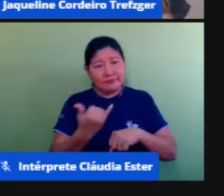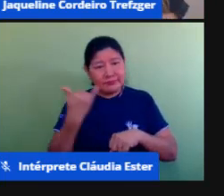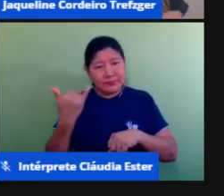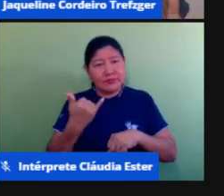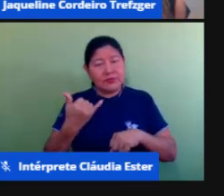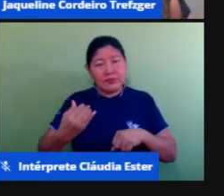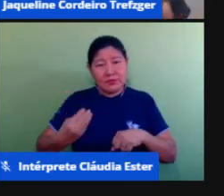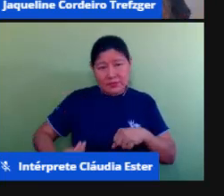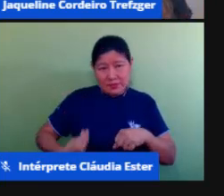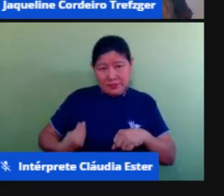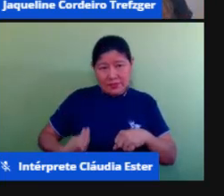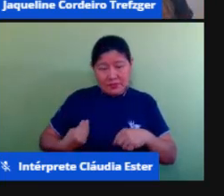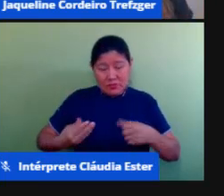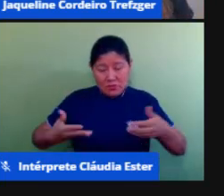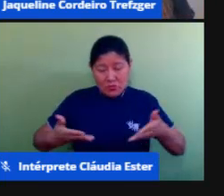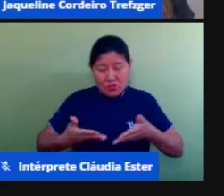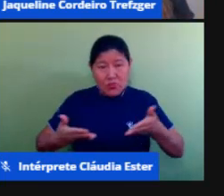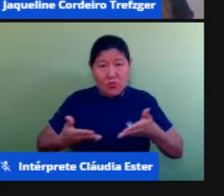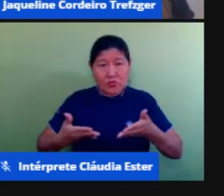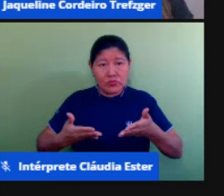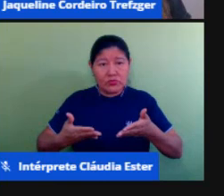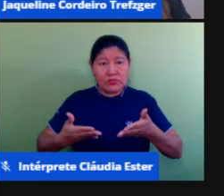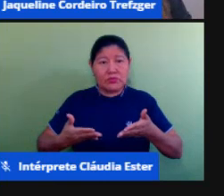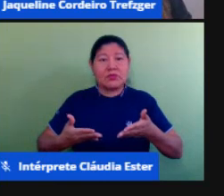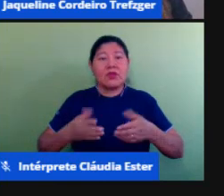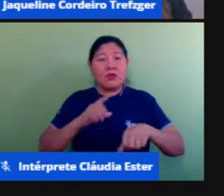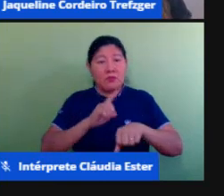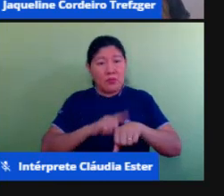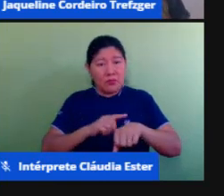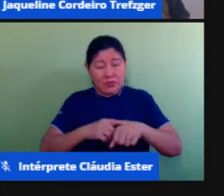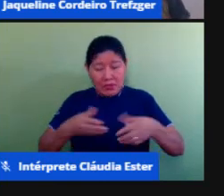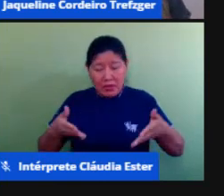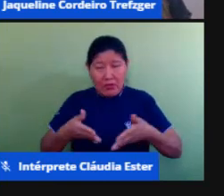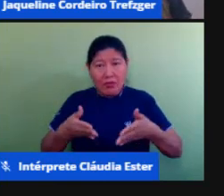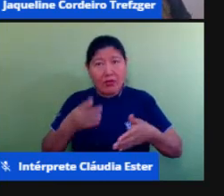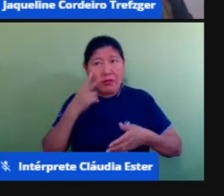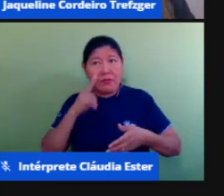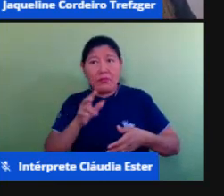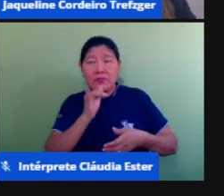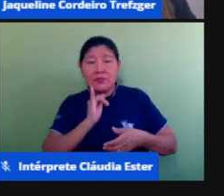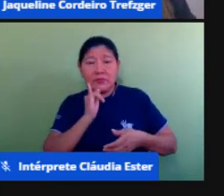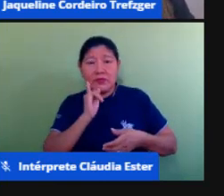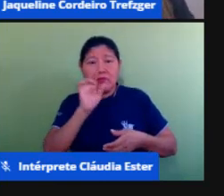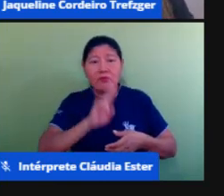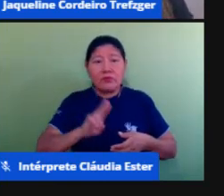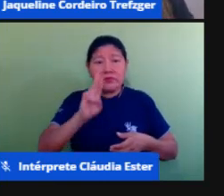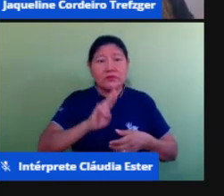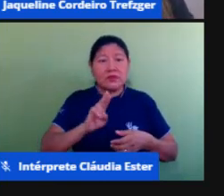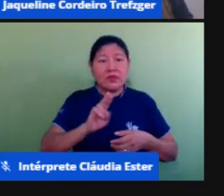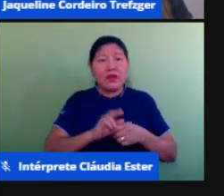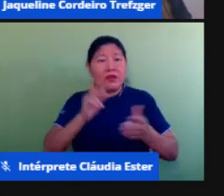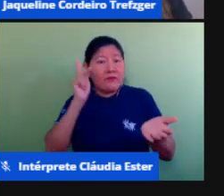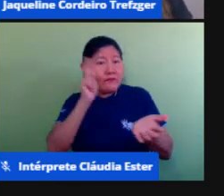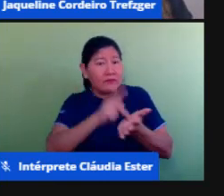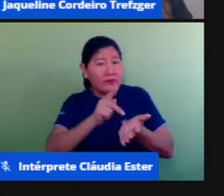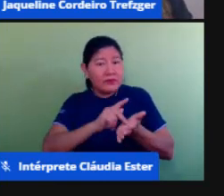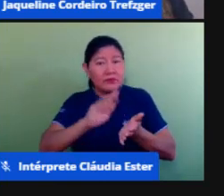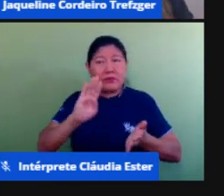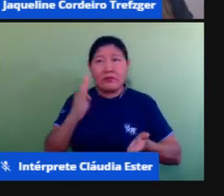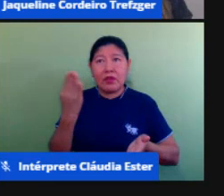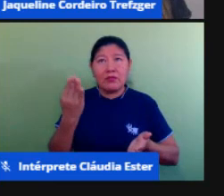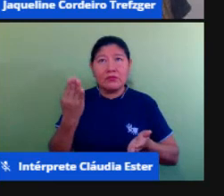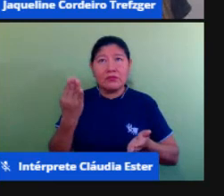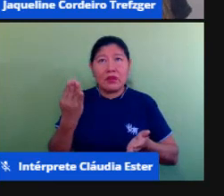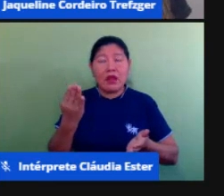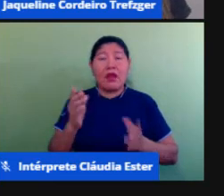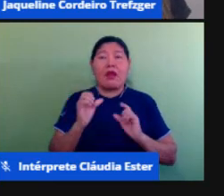eu pretendo avaliar o conhecimento desse aluno? Então, eu vou utilizar um verdadeiro ou falso. Uma múltipla escolha, o aluno escolhe